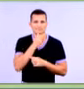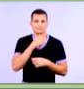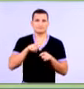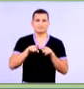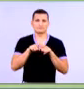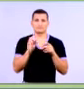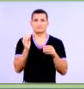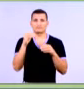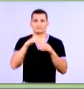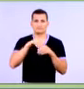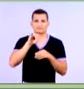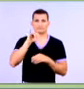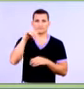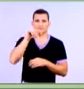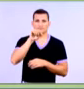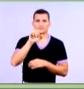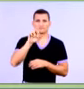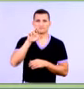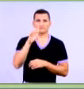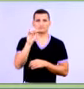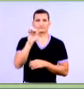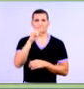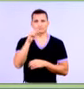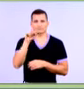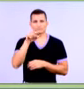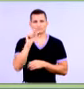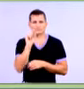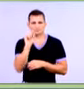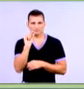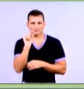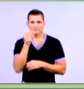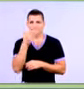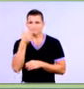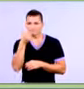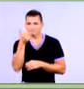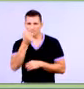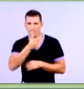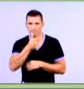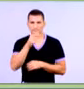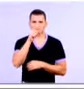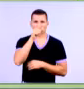demorada, né? Mas ela é um pouquinho melhor que a bolha.